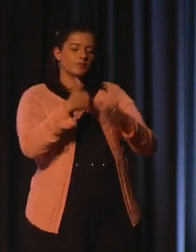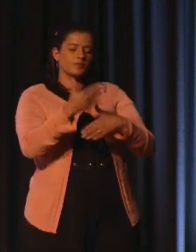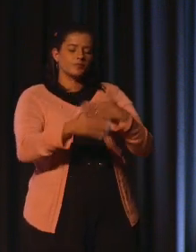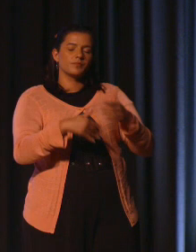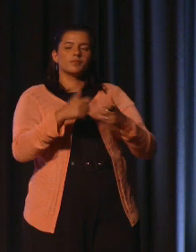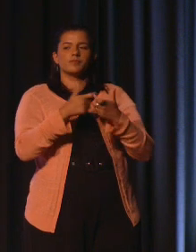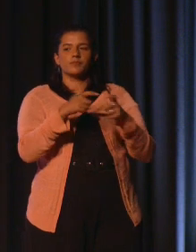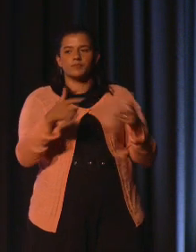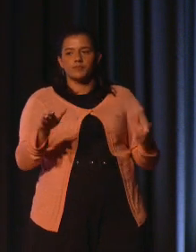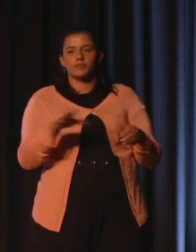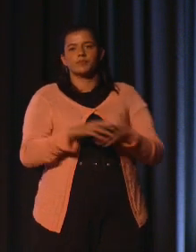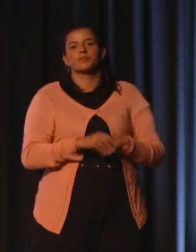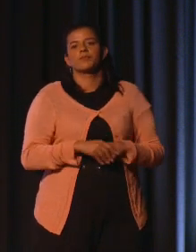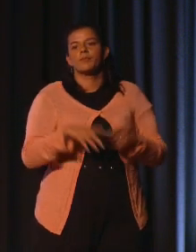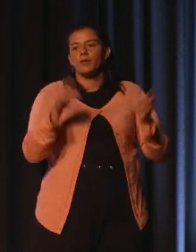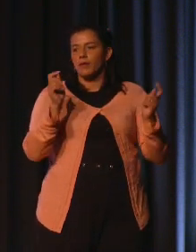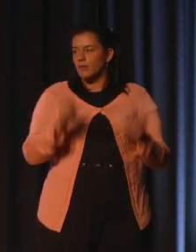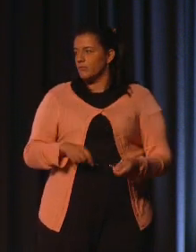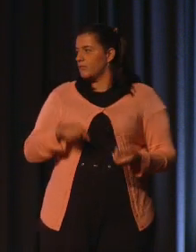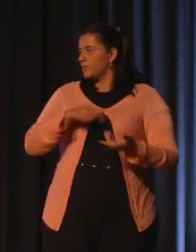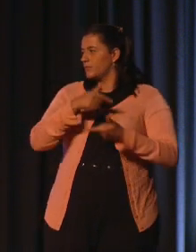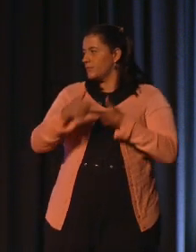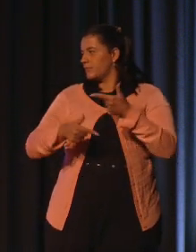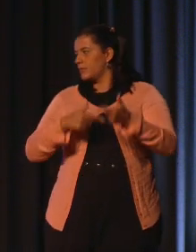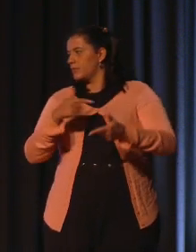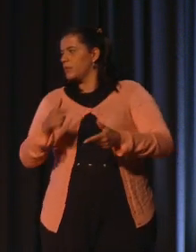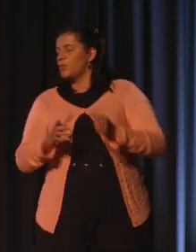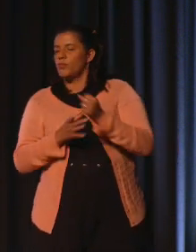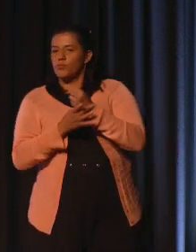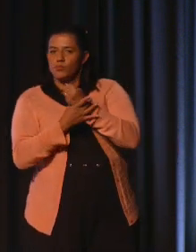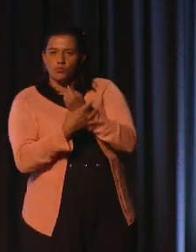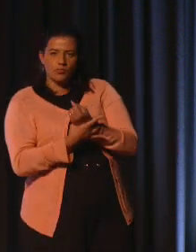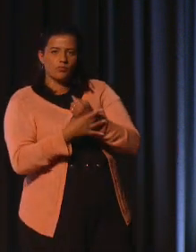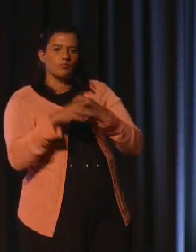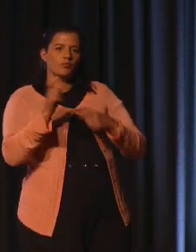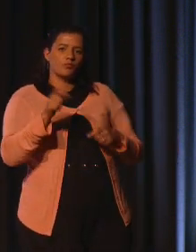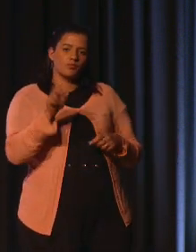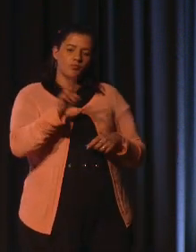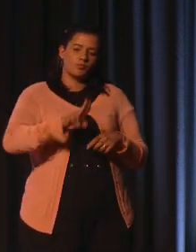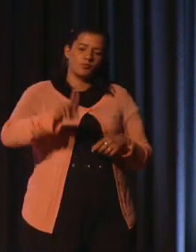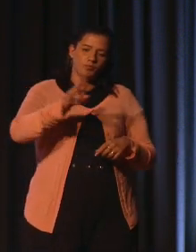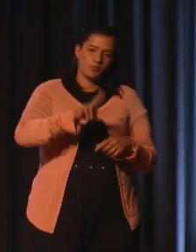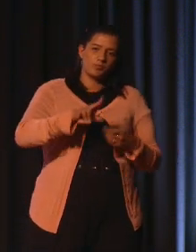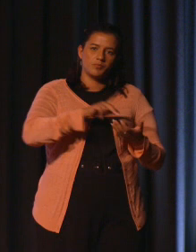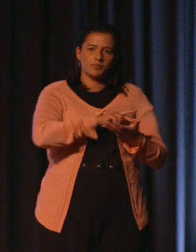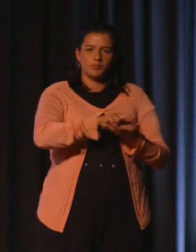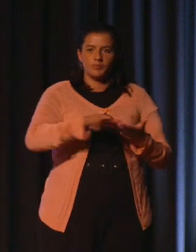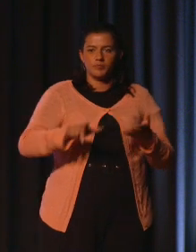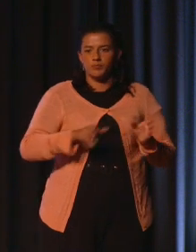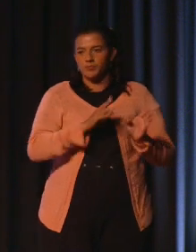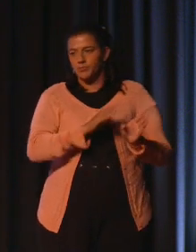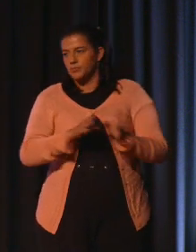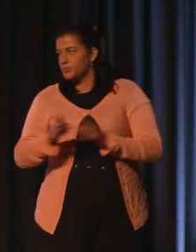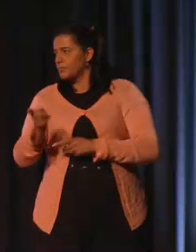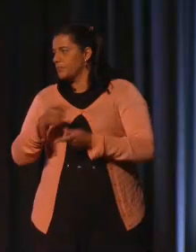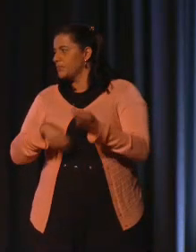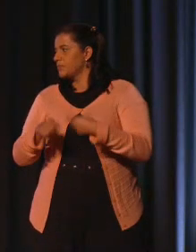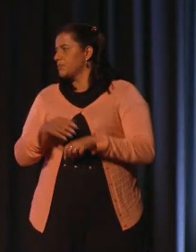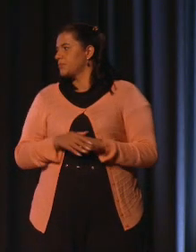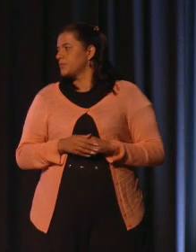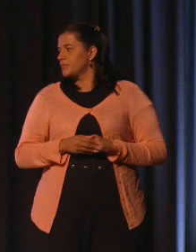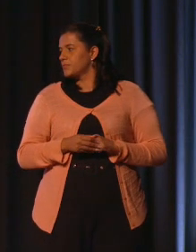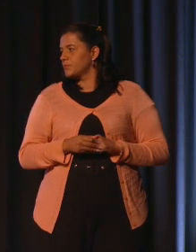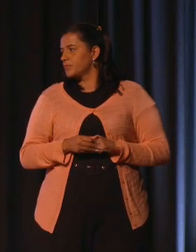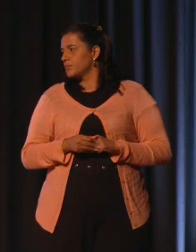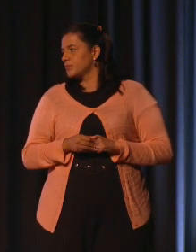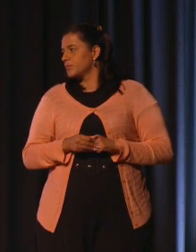serviços clínicos, que aí sim a gente vai trabalhar segurança, uso racional dos medicamentos procoagulantes, tá? E aí,